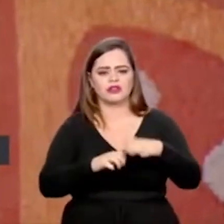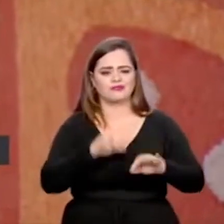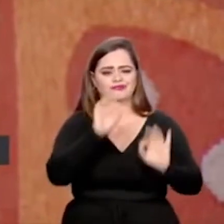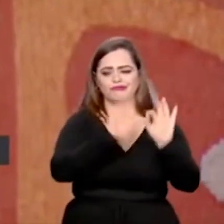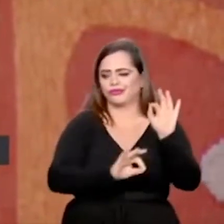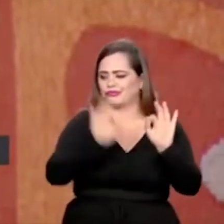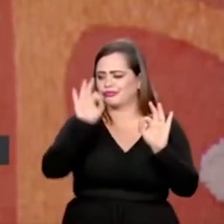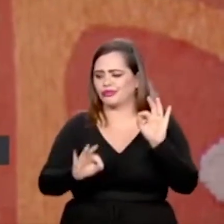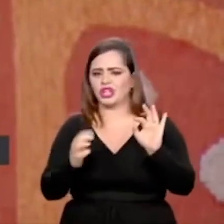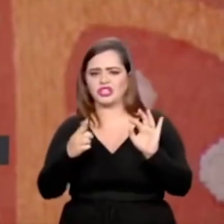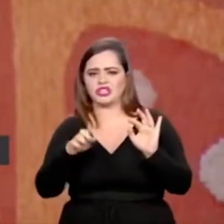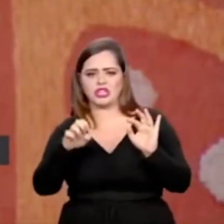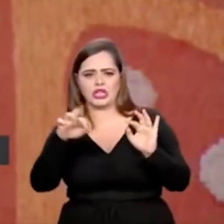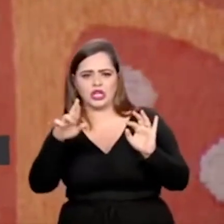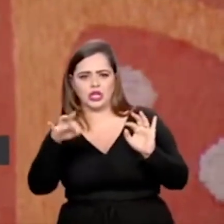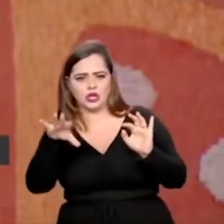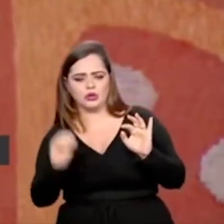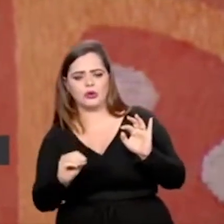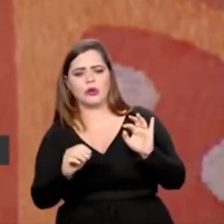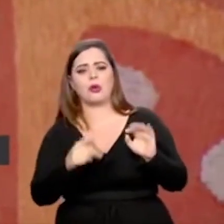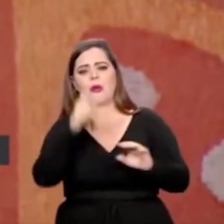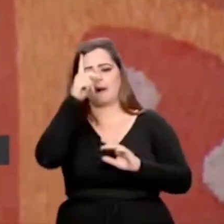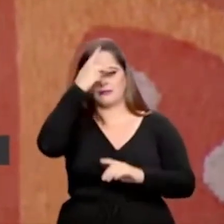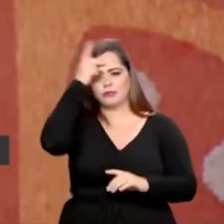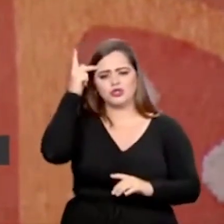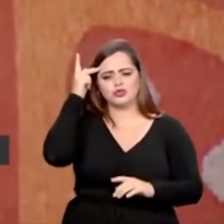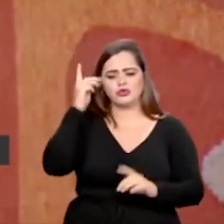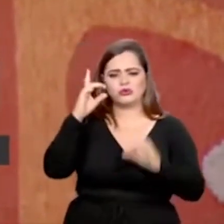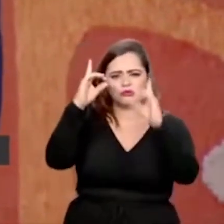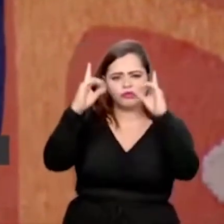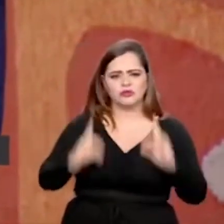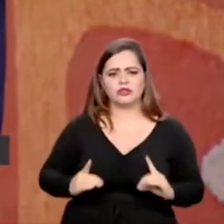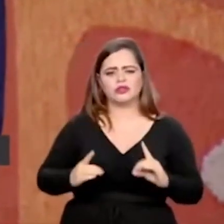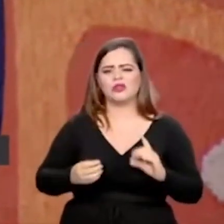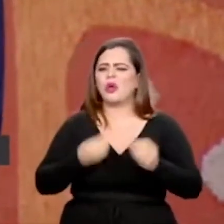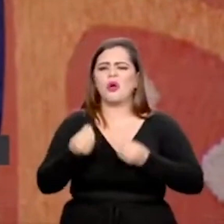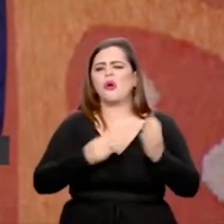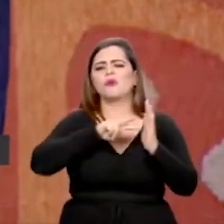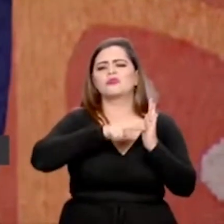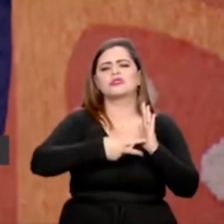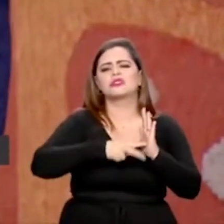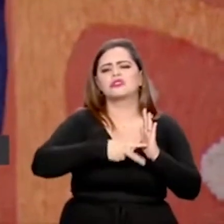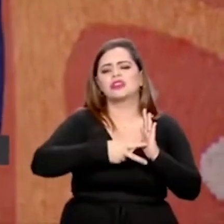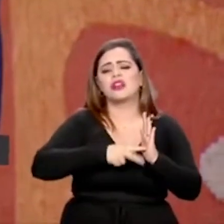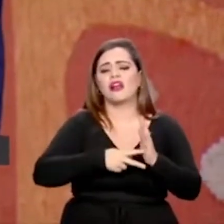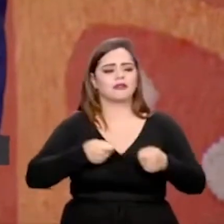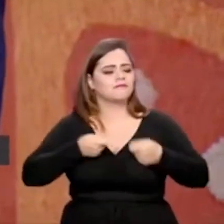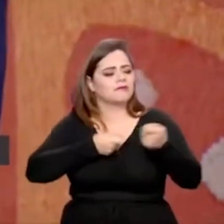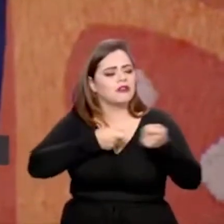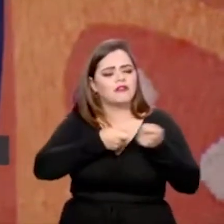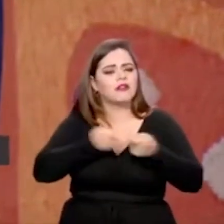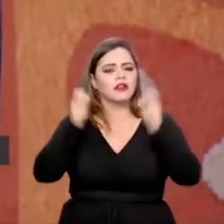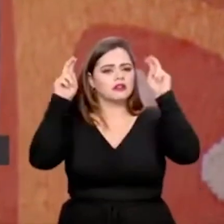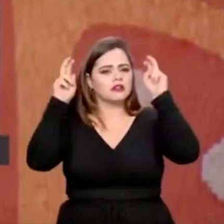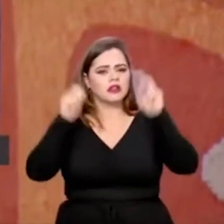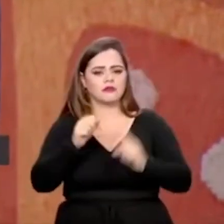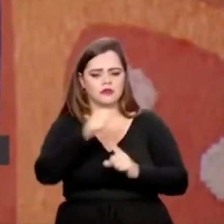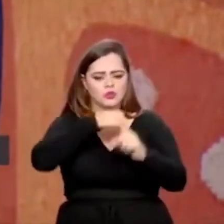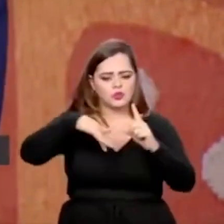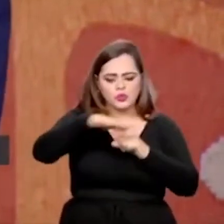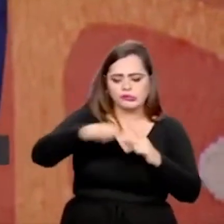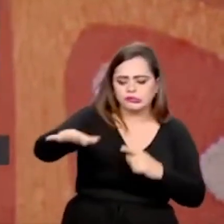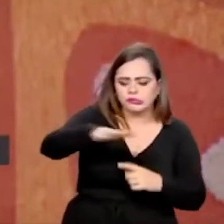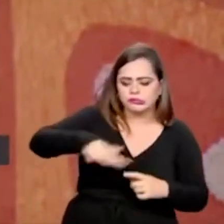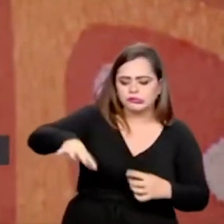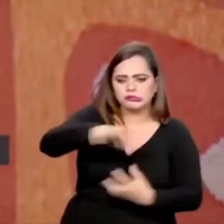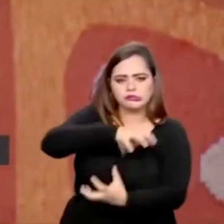exclusão social pessoas com deficiência Como que o sindicatos enfrenta esse tema como que os movimentos sociais enfrenta esse tema